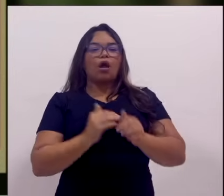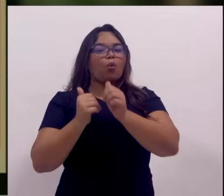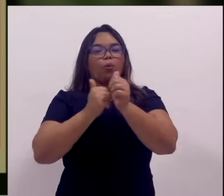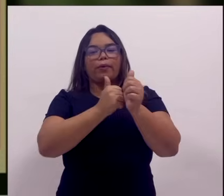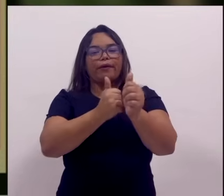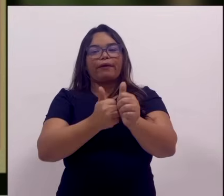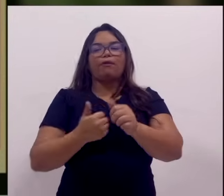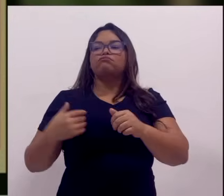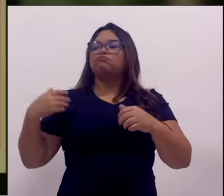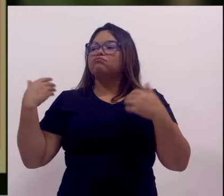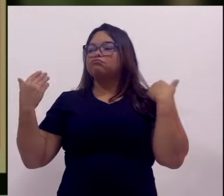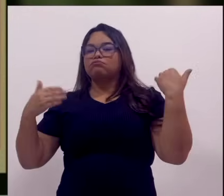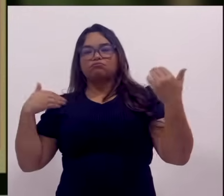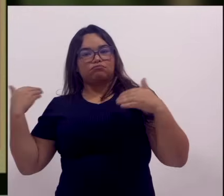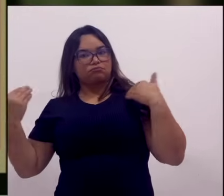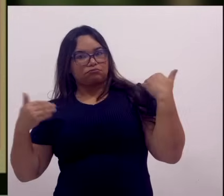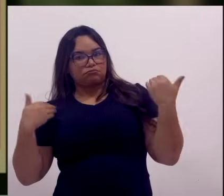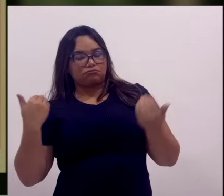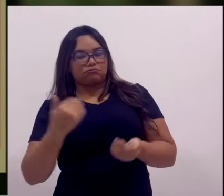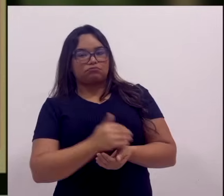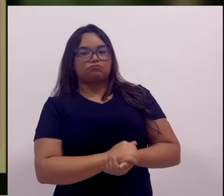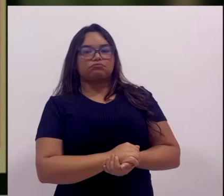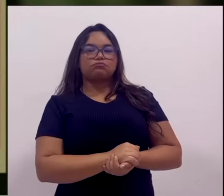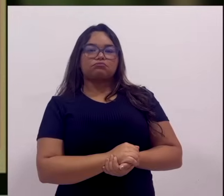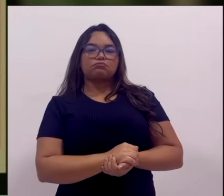que nos acompanhou nesse tour.